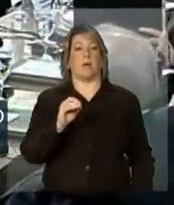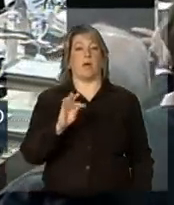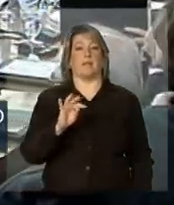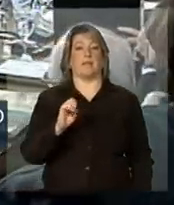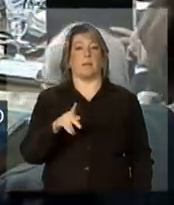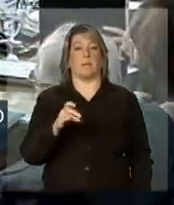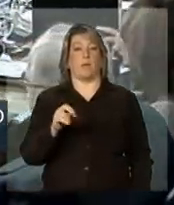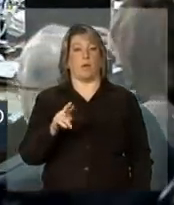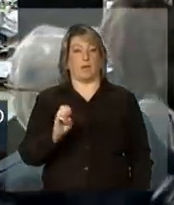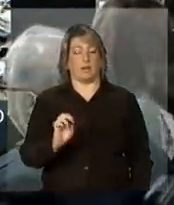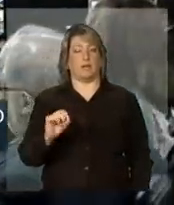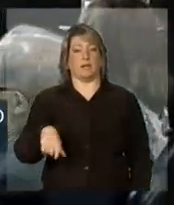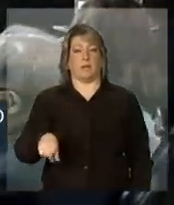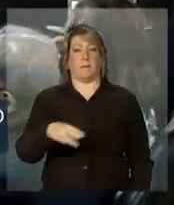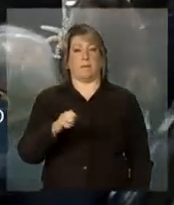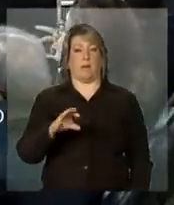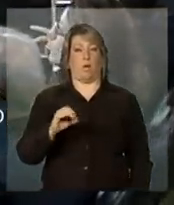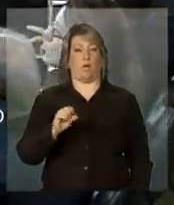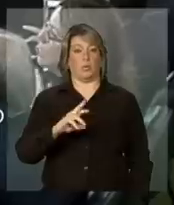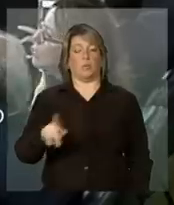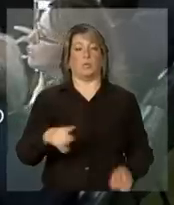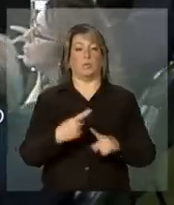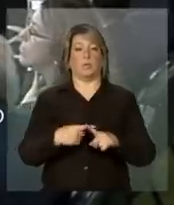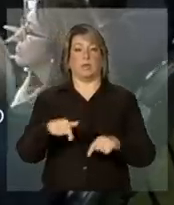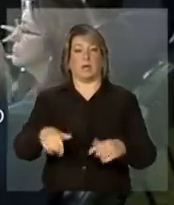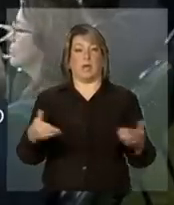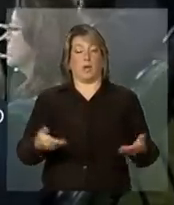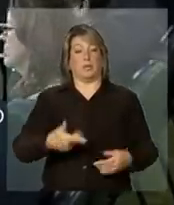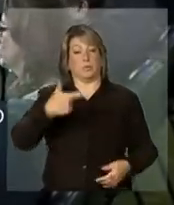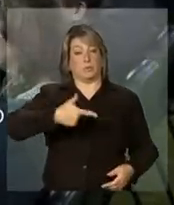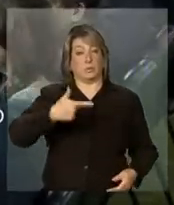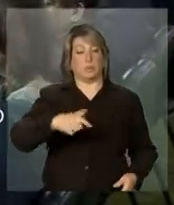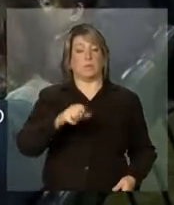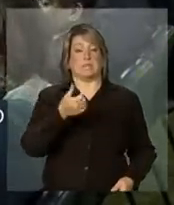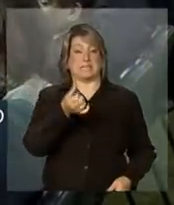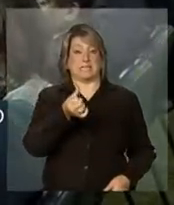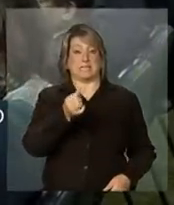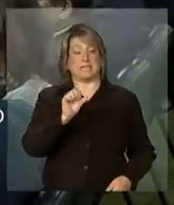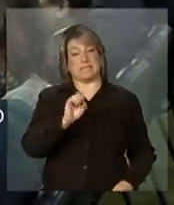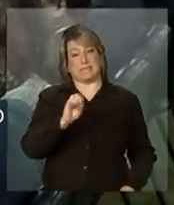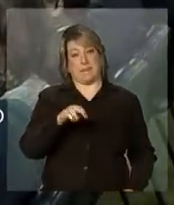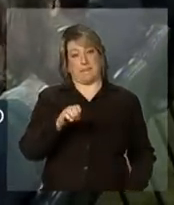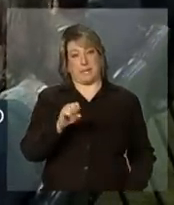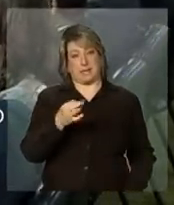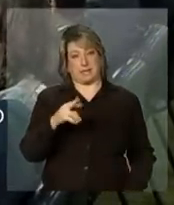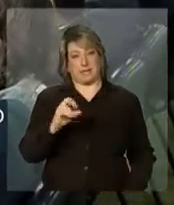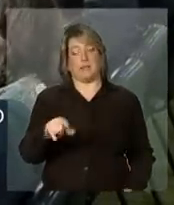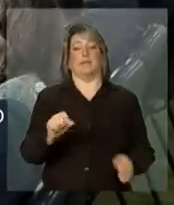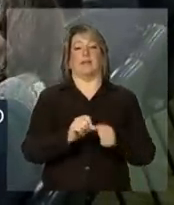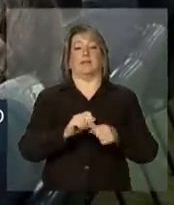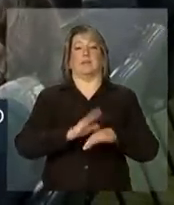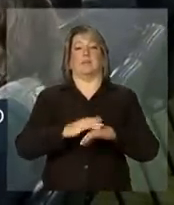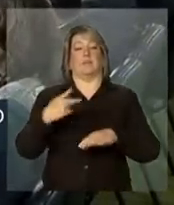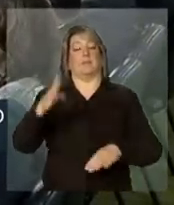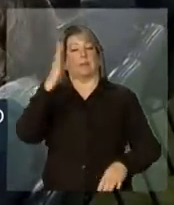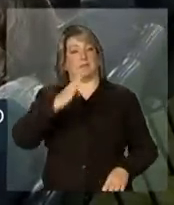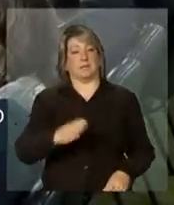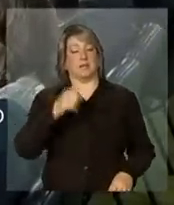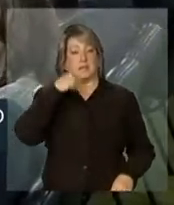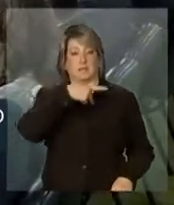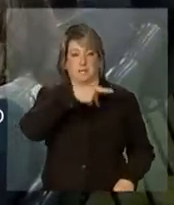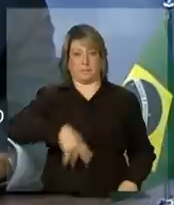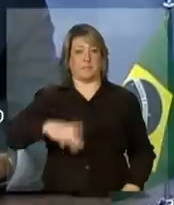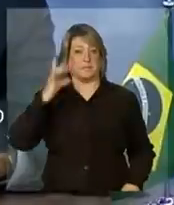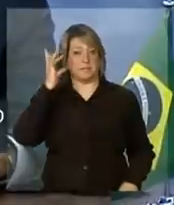que no segundo semestre deste ano foi exercida, está sendo exercida pelo Brasil. A presidenta Dilma Rousseff